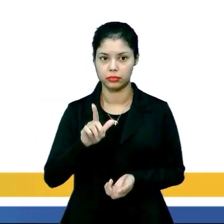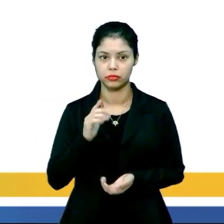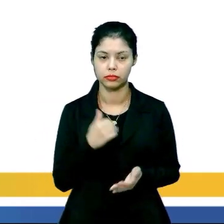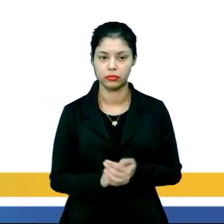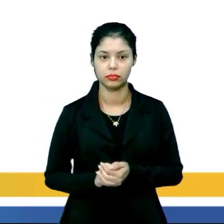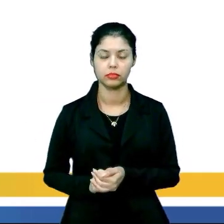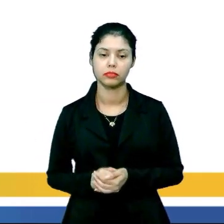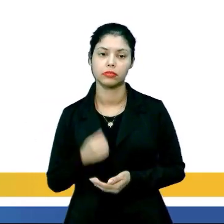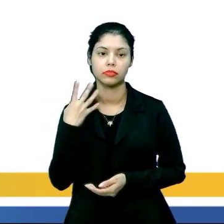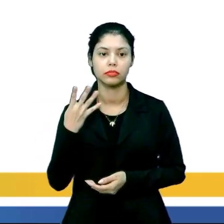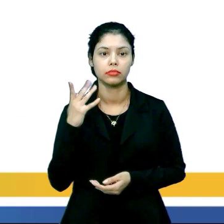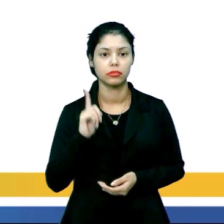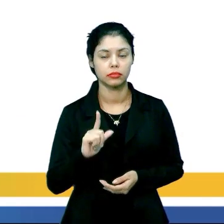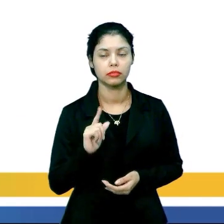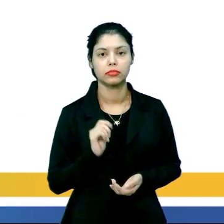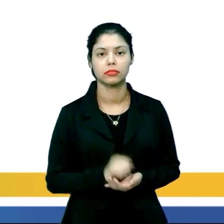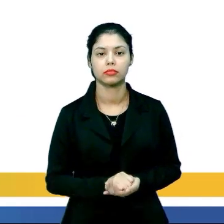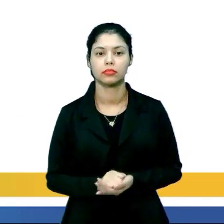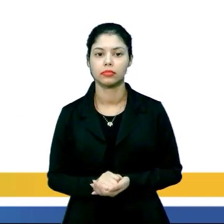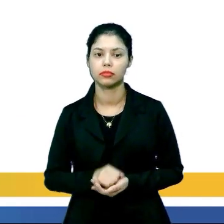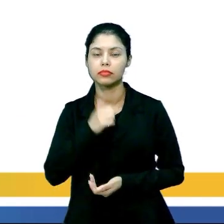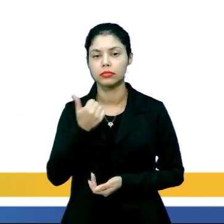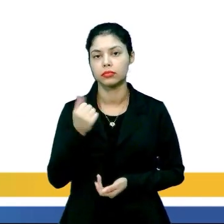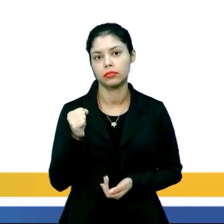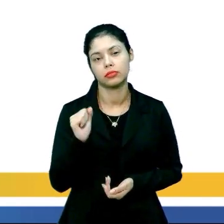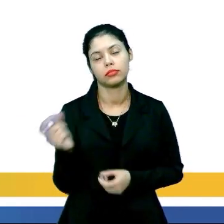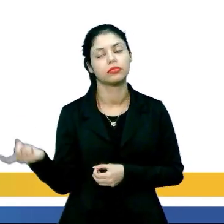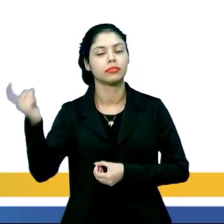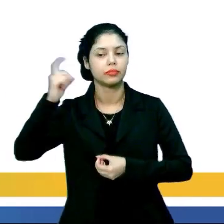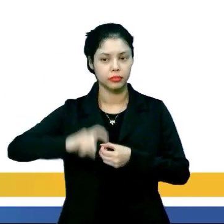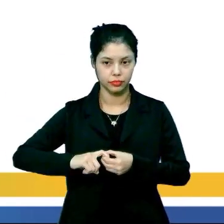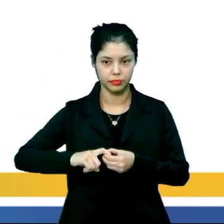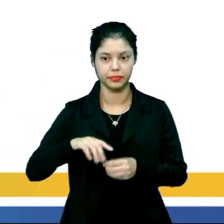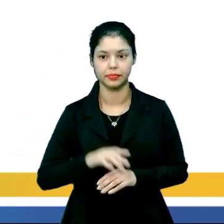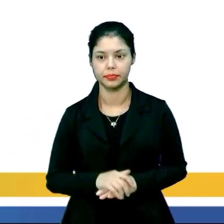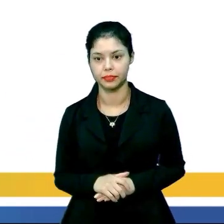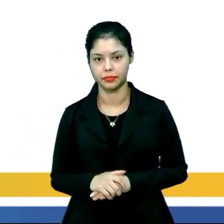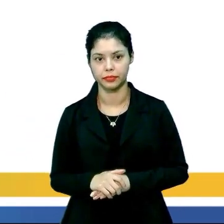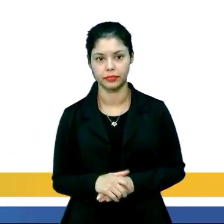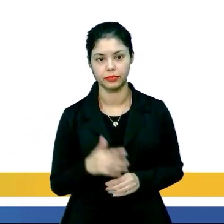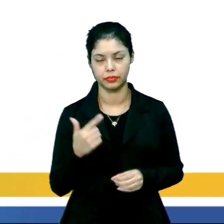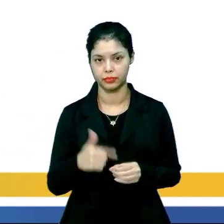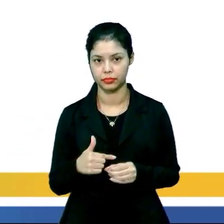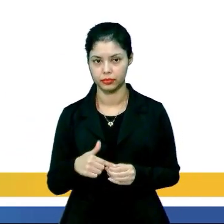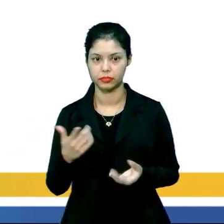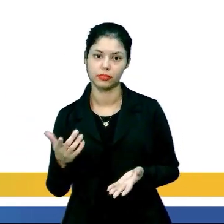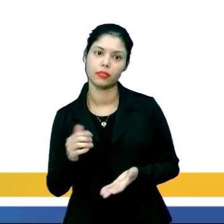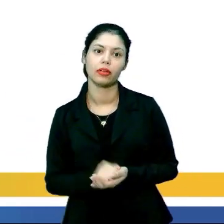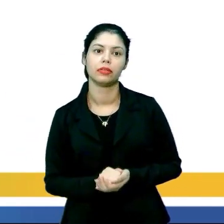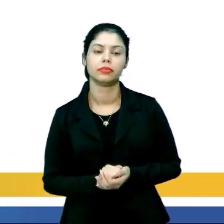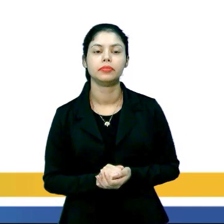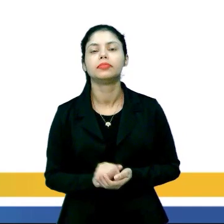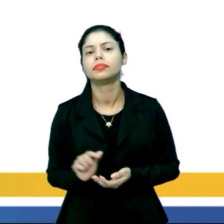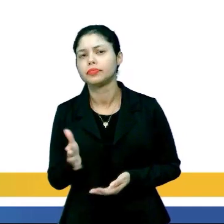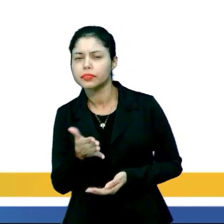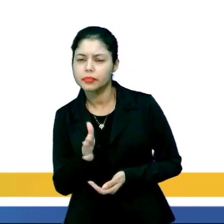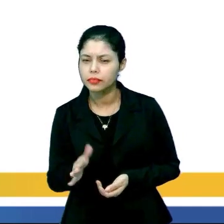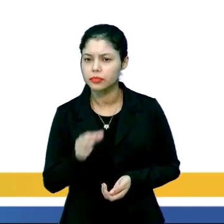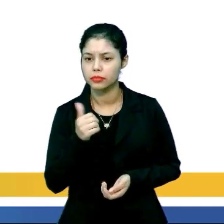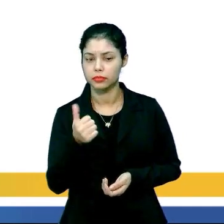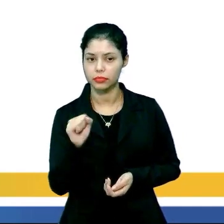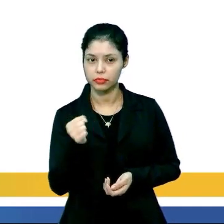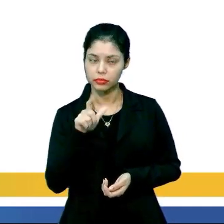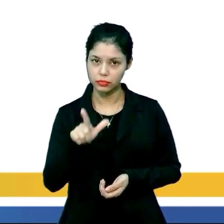para percorrer e mais 4 litros para voltar para o posto. Então, o mínimo